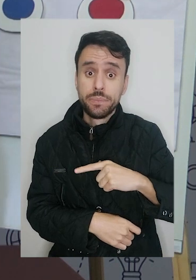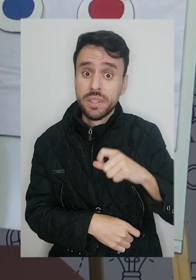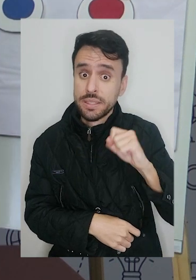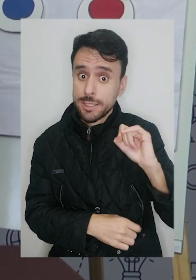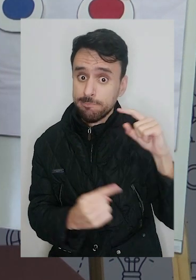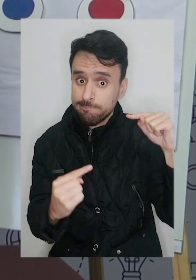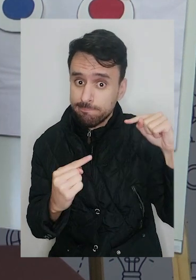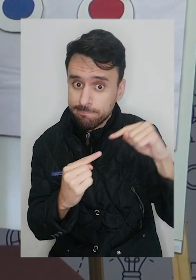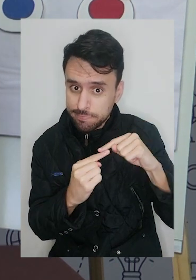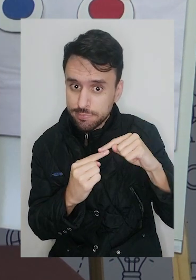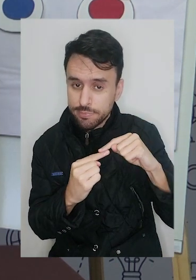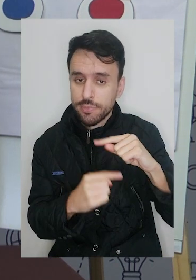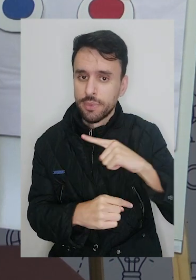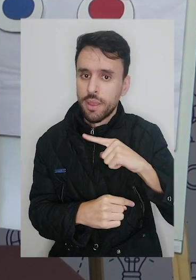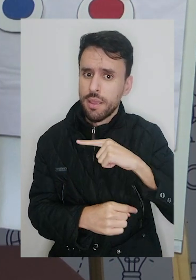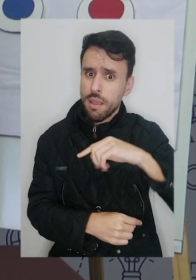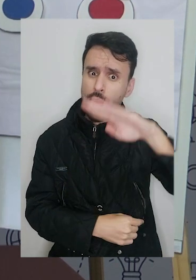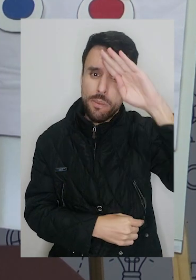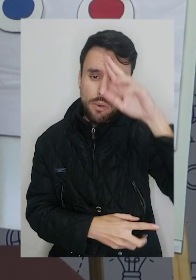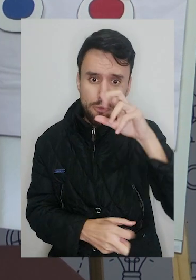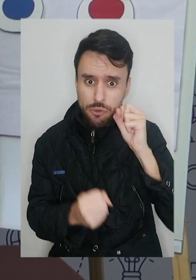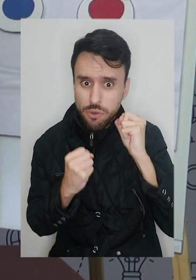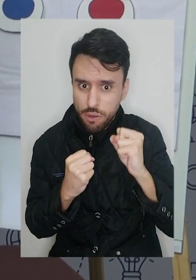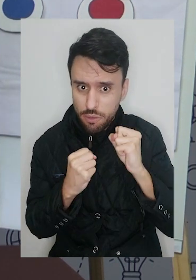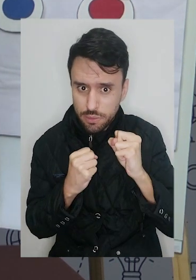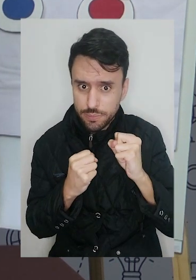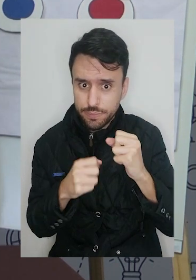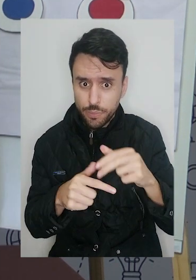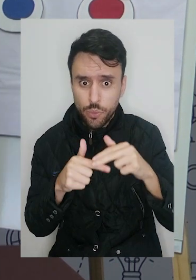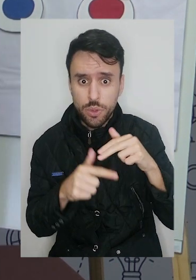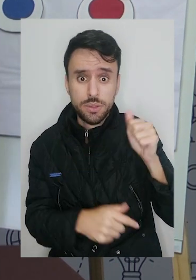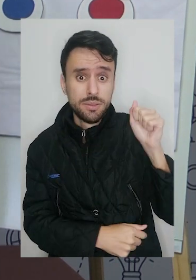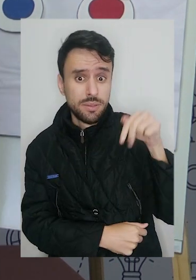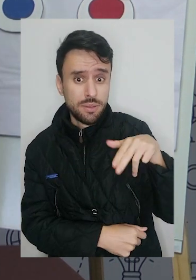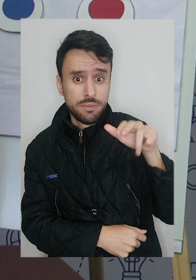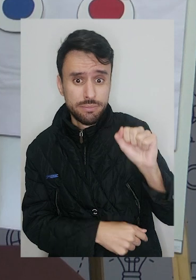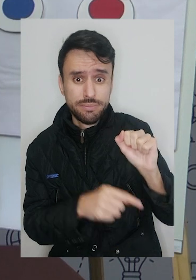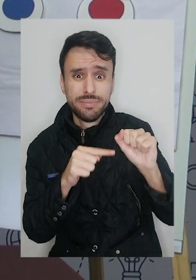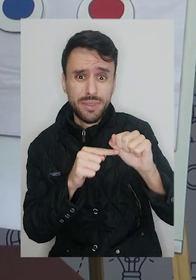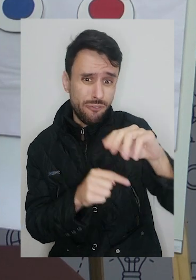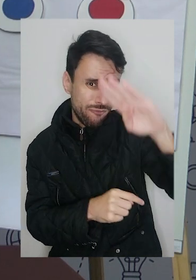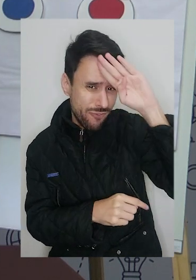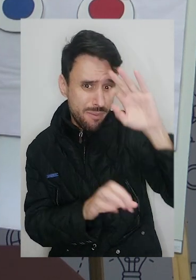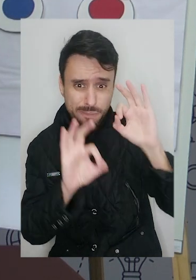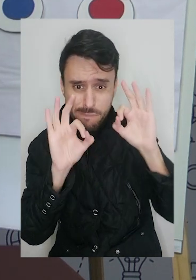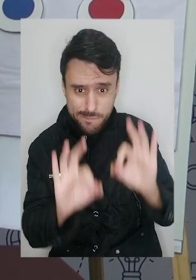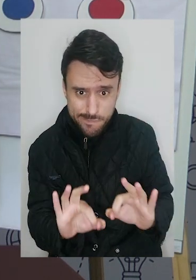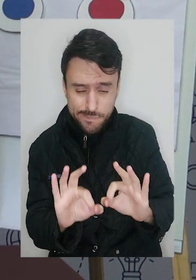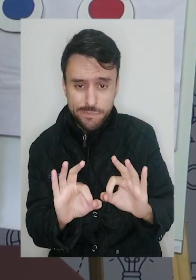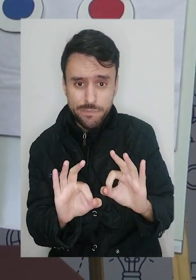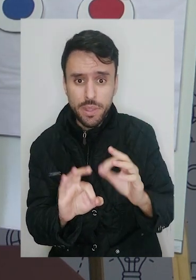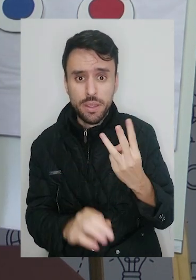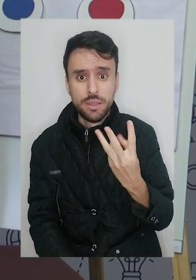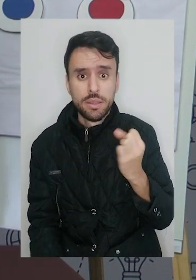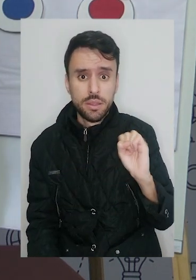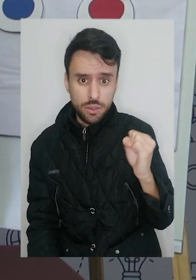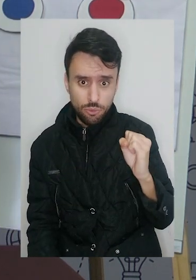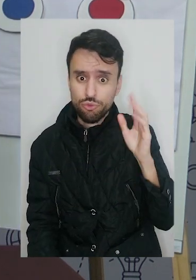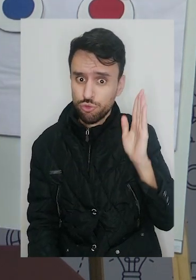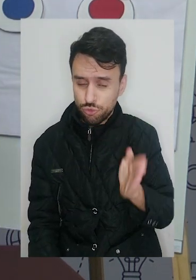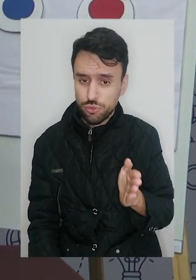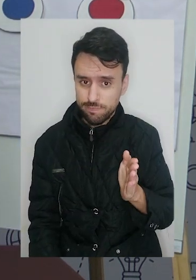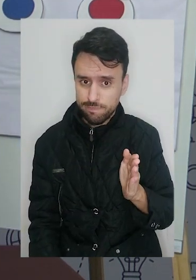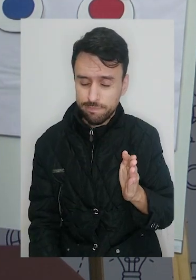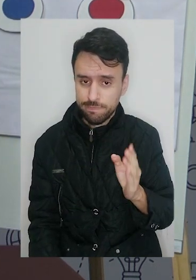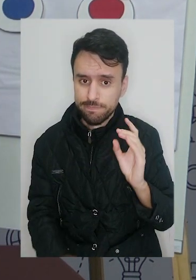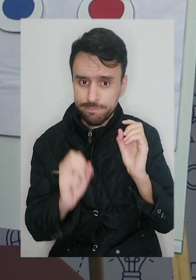está muito quente. Então, a Ana está com febre. Está com 38 de febre.